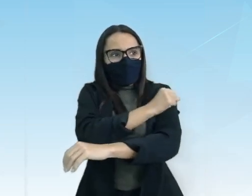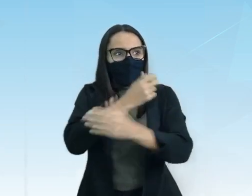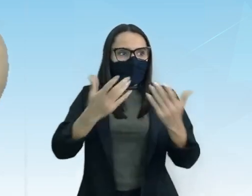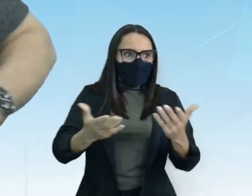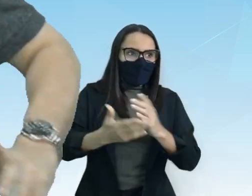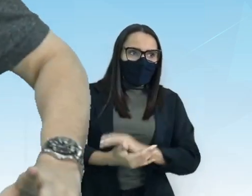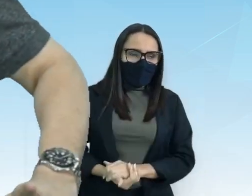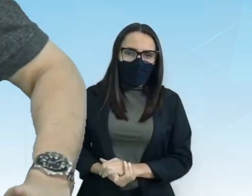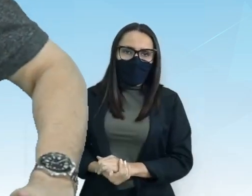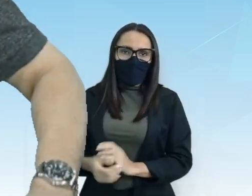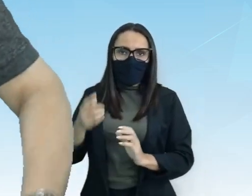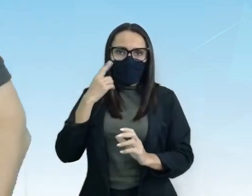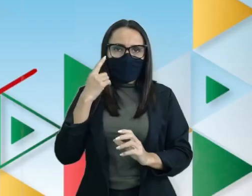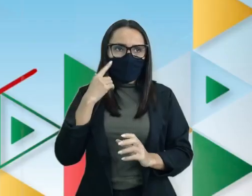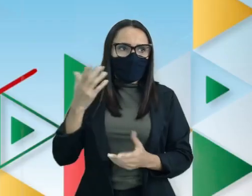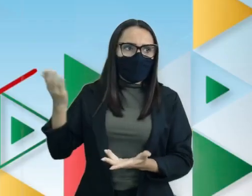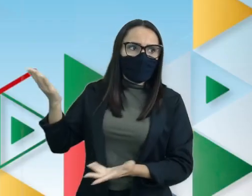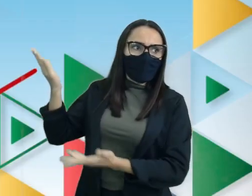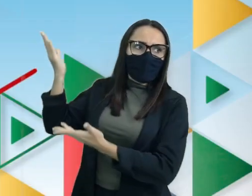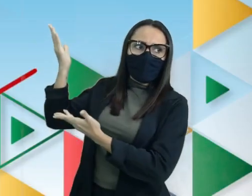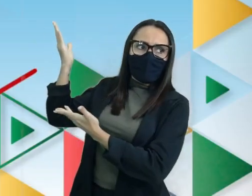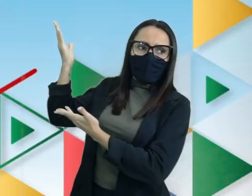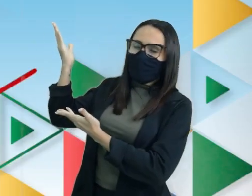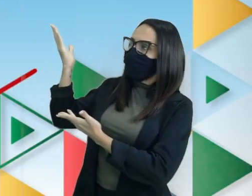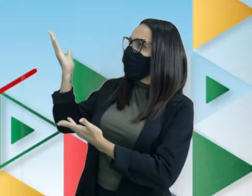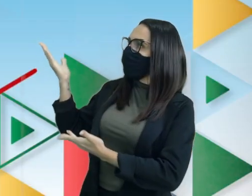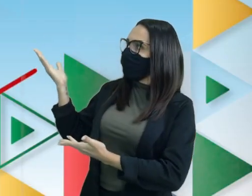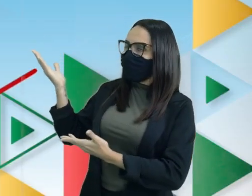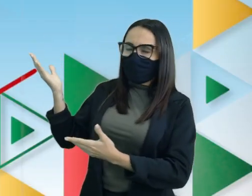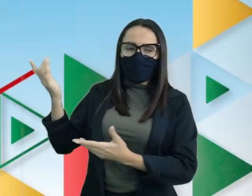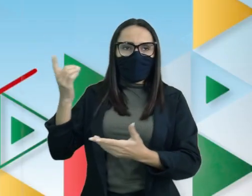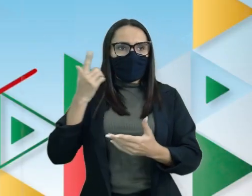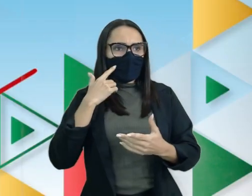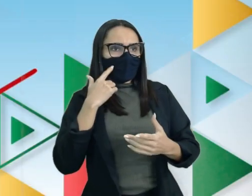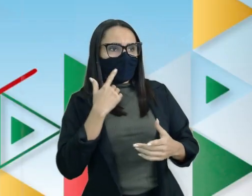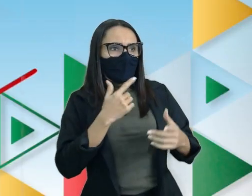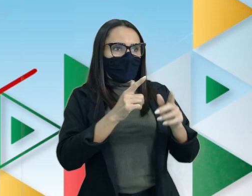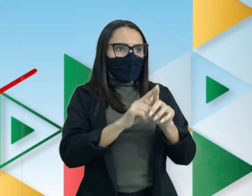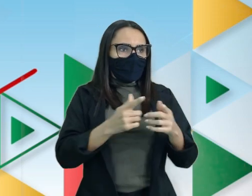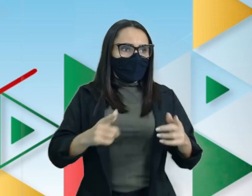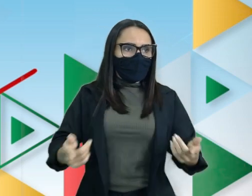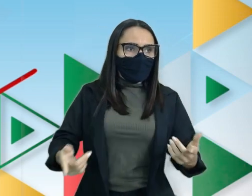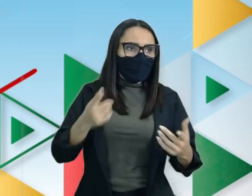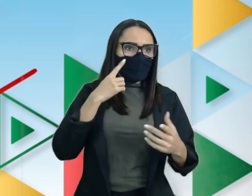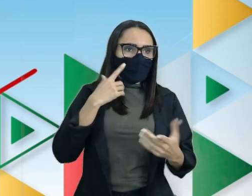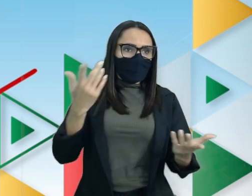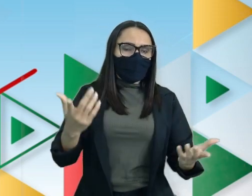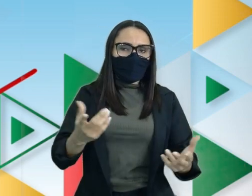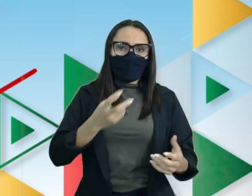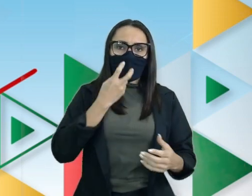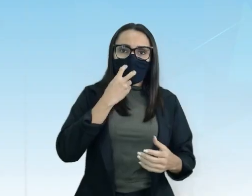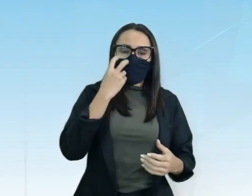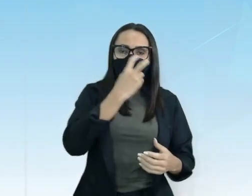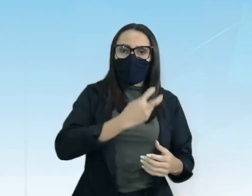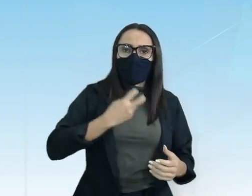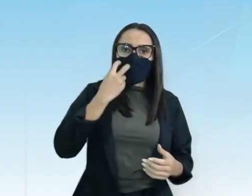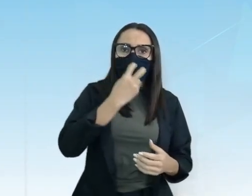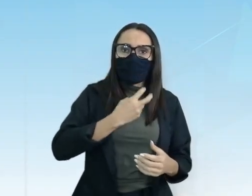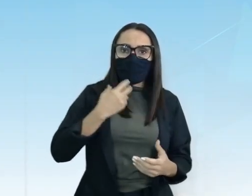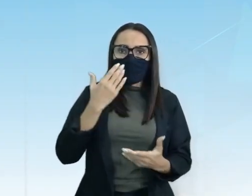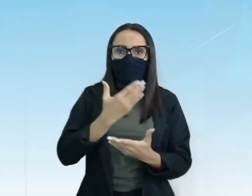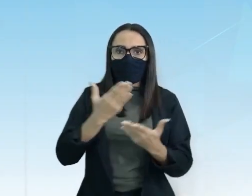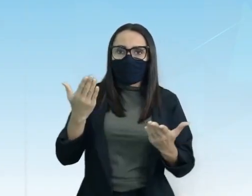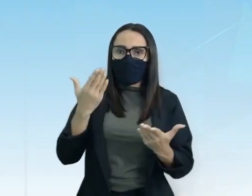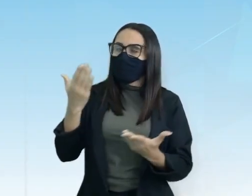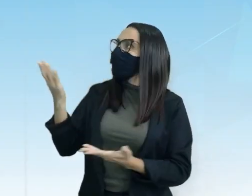ano. Como há na tela, podemos ver a norma padrão, mas hoje a oralidade. Vamos conhecer